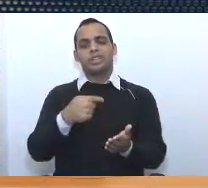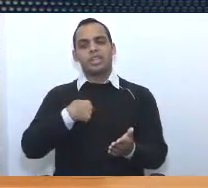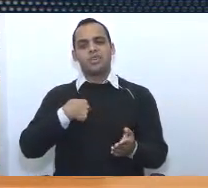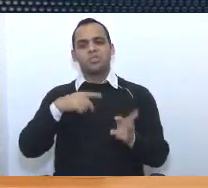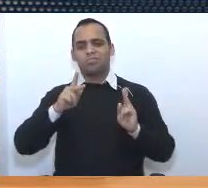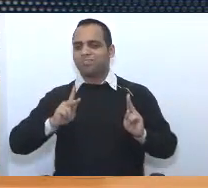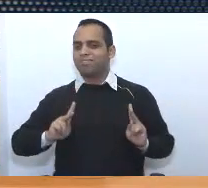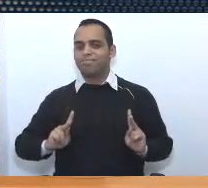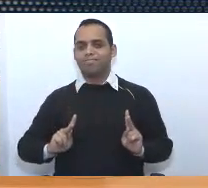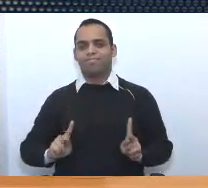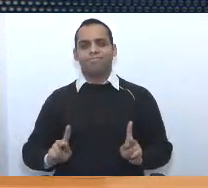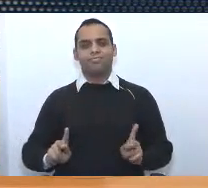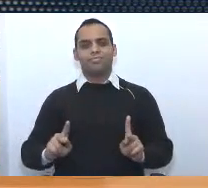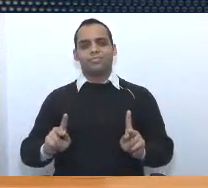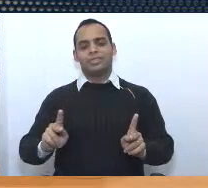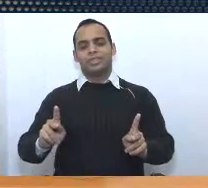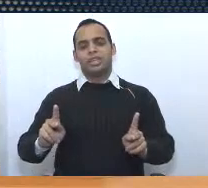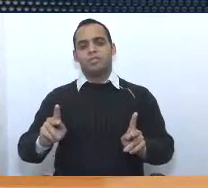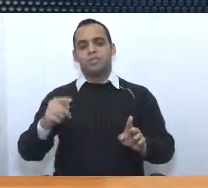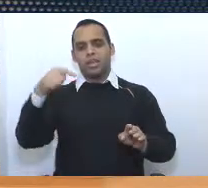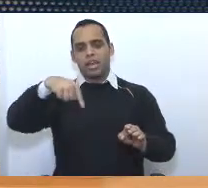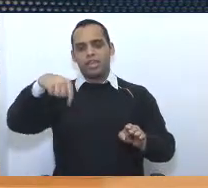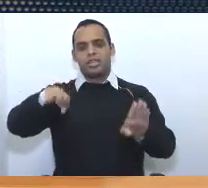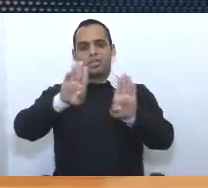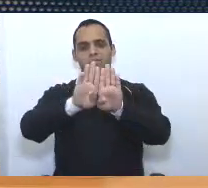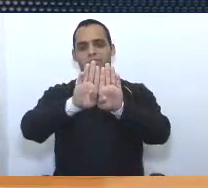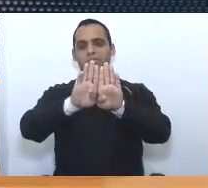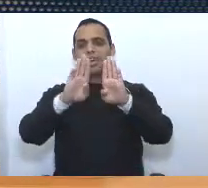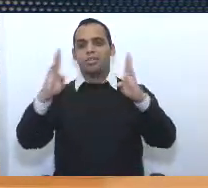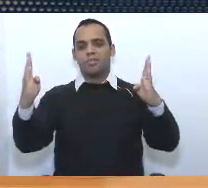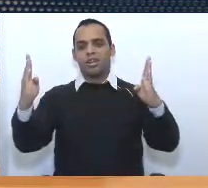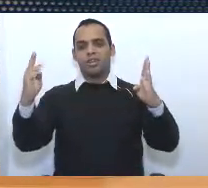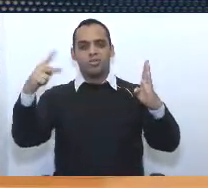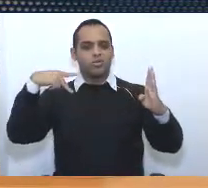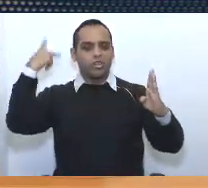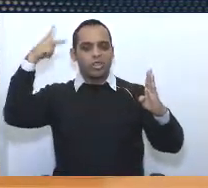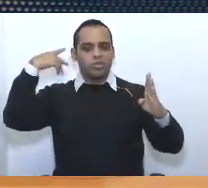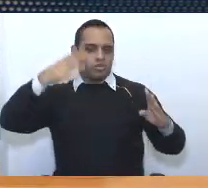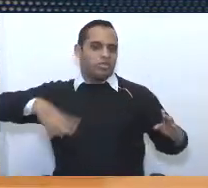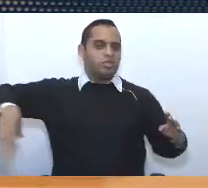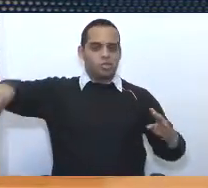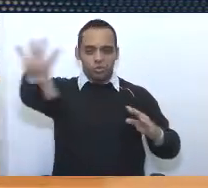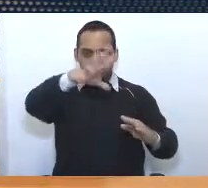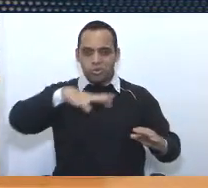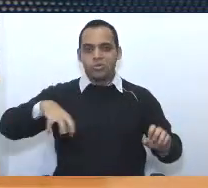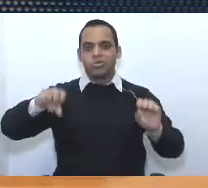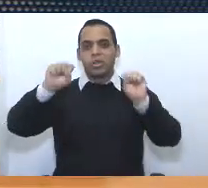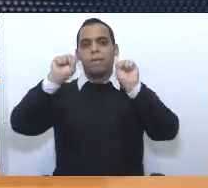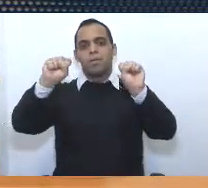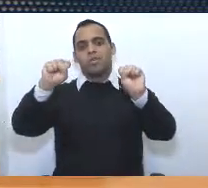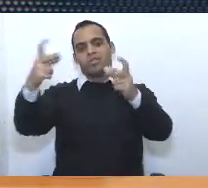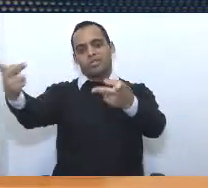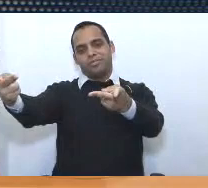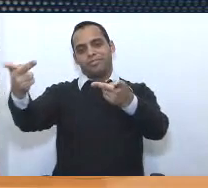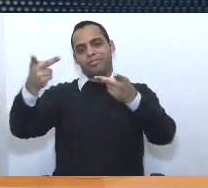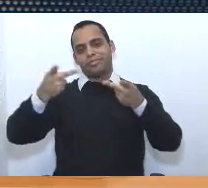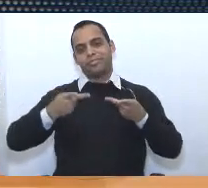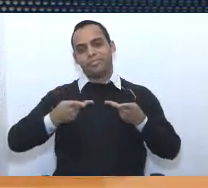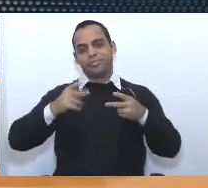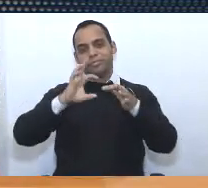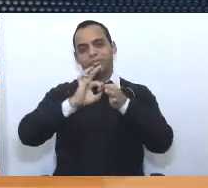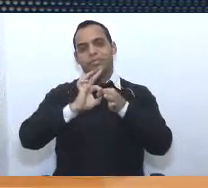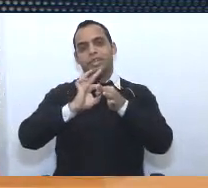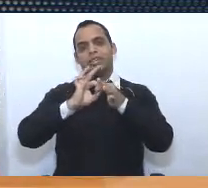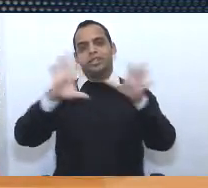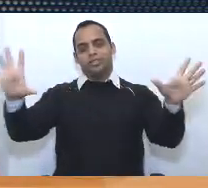sempre com as portas abertas para receber todos os vereadores. Estou recebendo isso do vereador Romildo, já vou ver